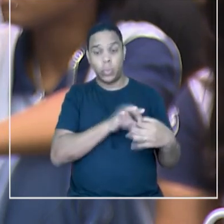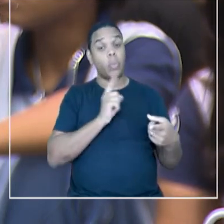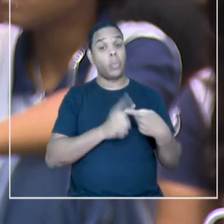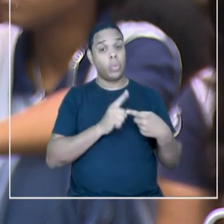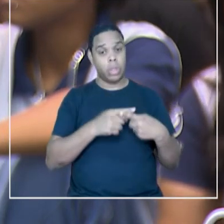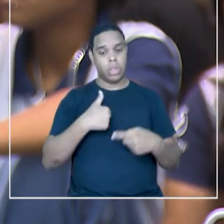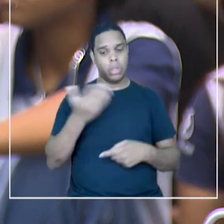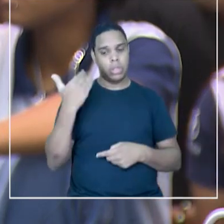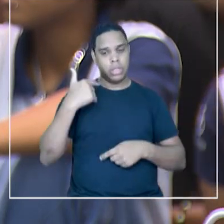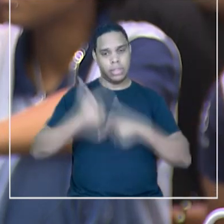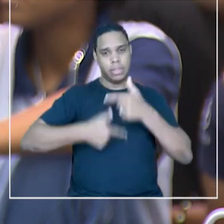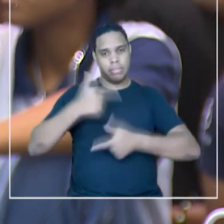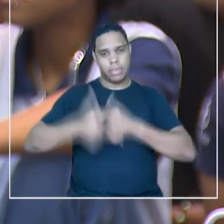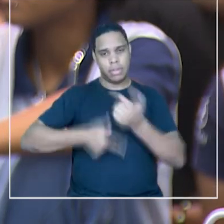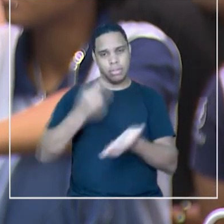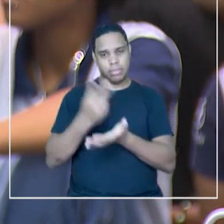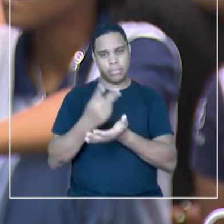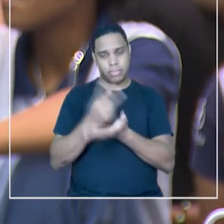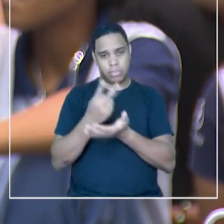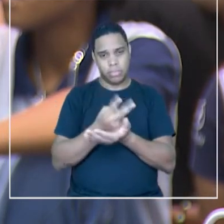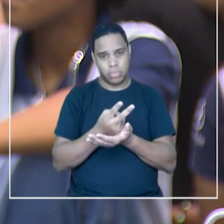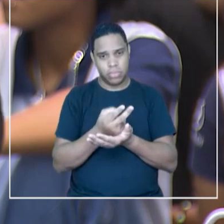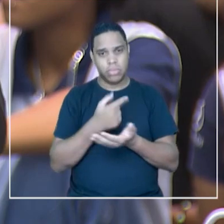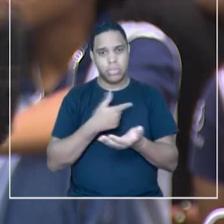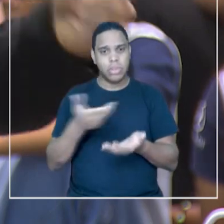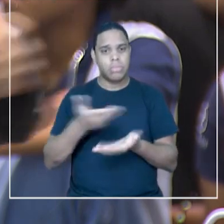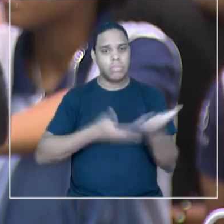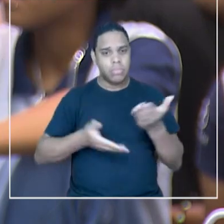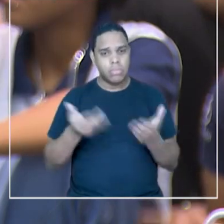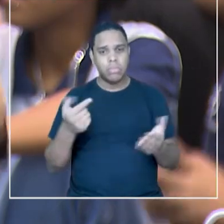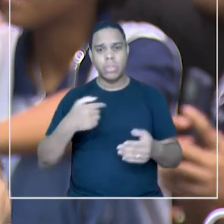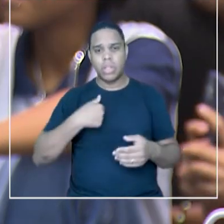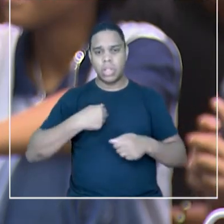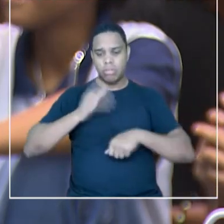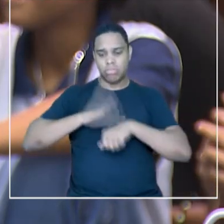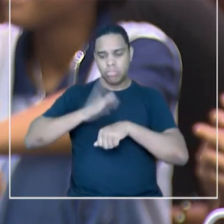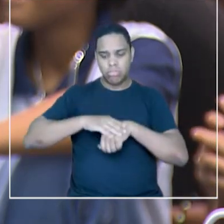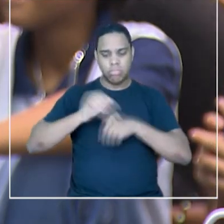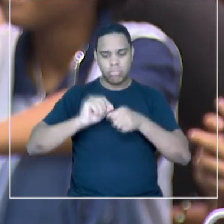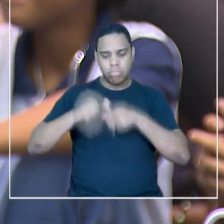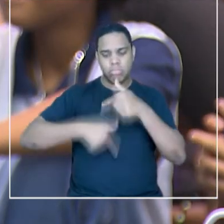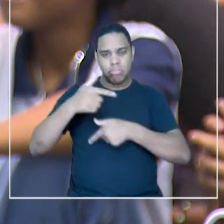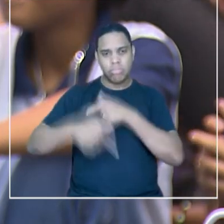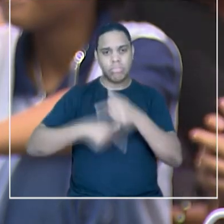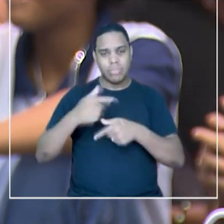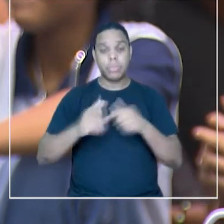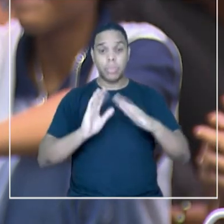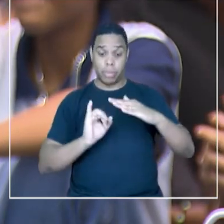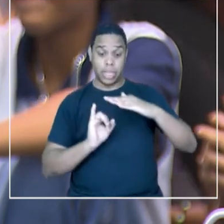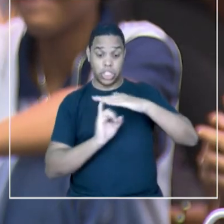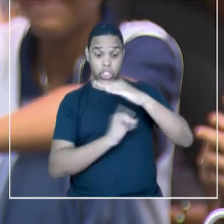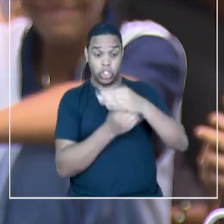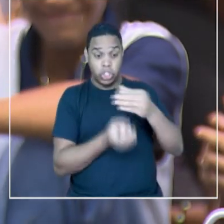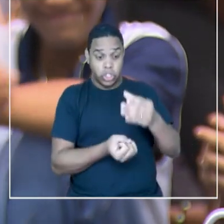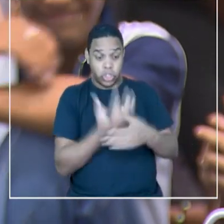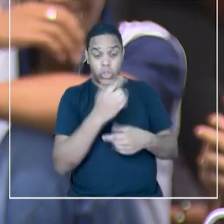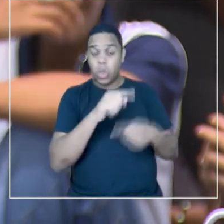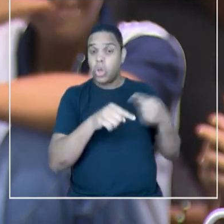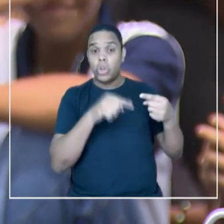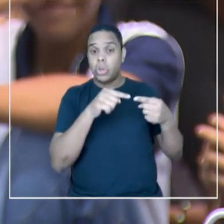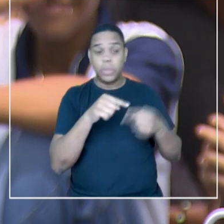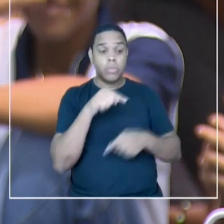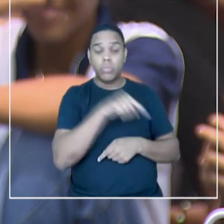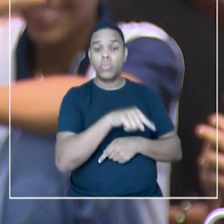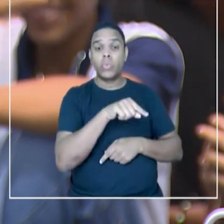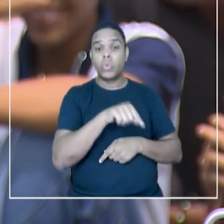trabalho muito interpessoal mesmo, assim, era eu fazendo as minhas ações ali e tal. O Instituto ele vem como uma forma de